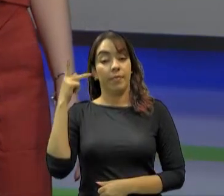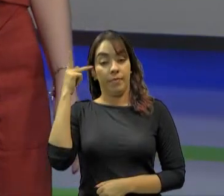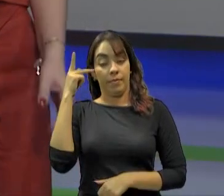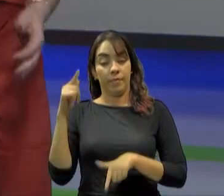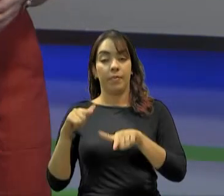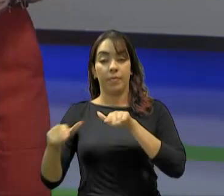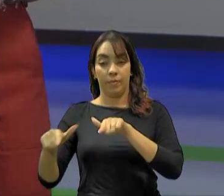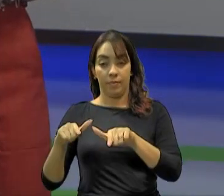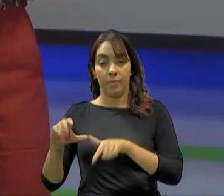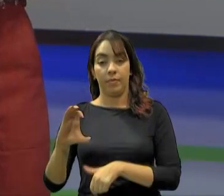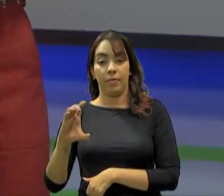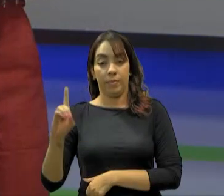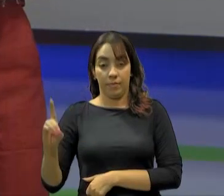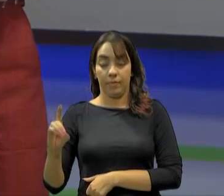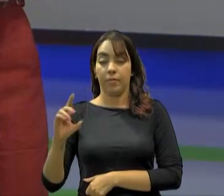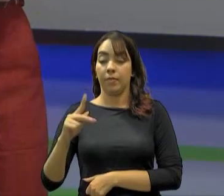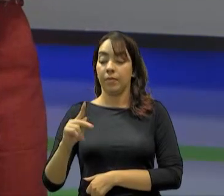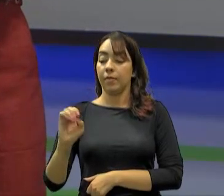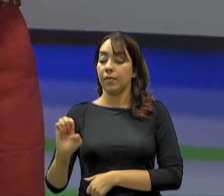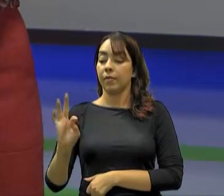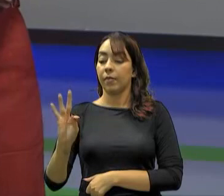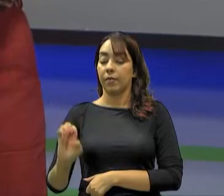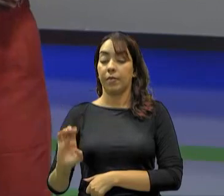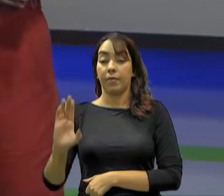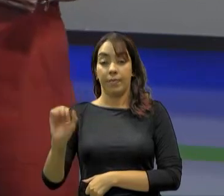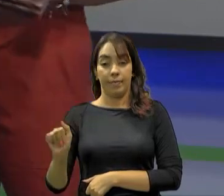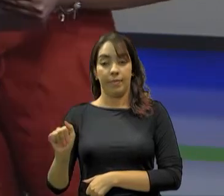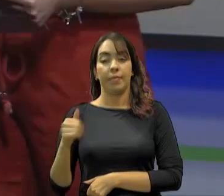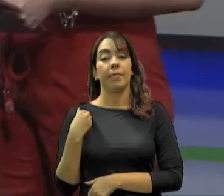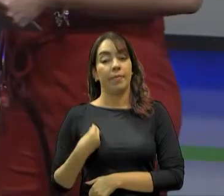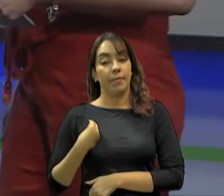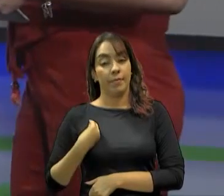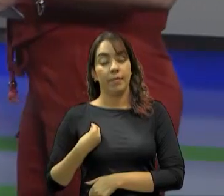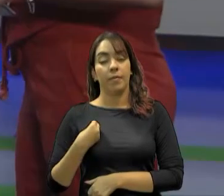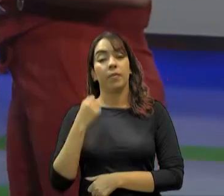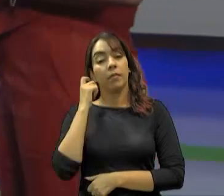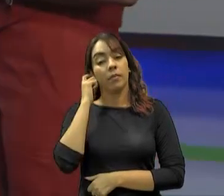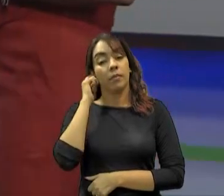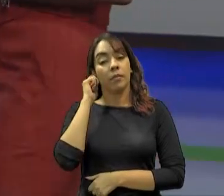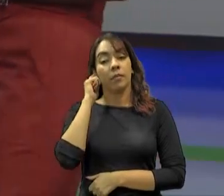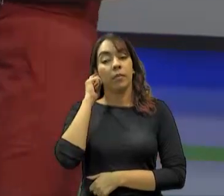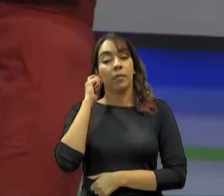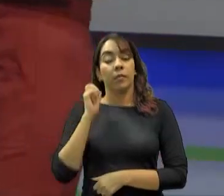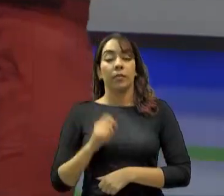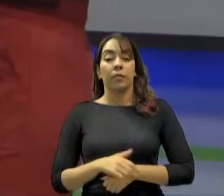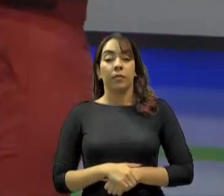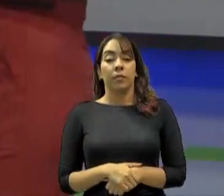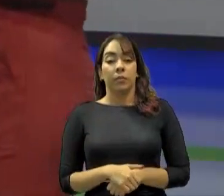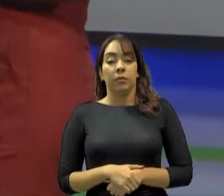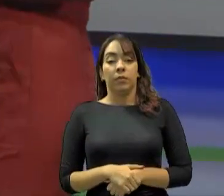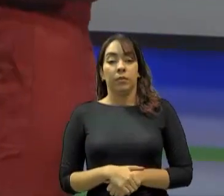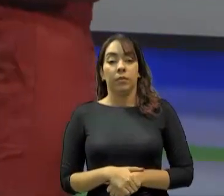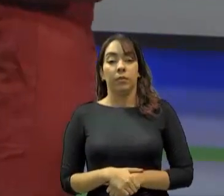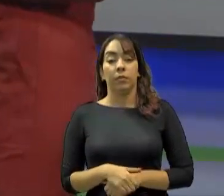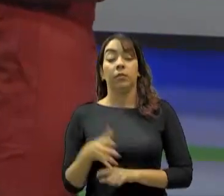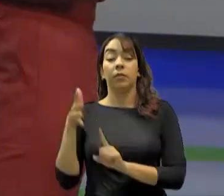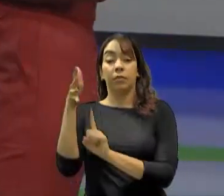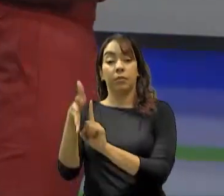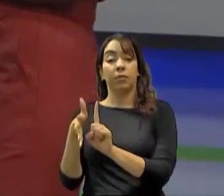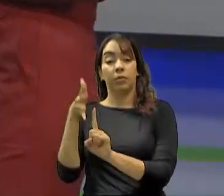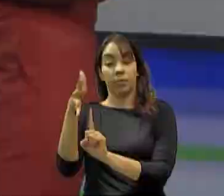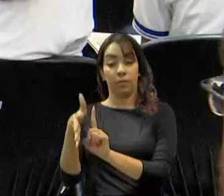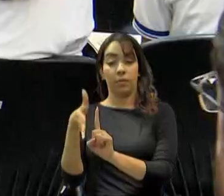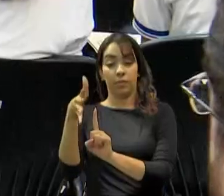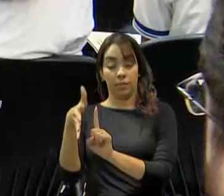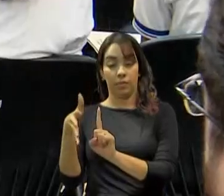da rede peteca Antônio de Oliveira Lima vamos ver a palestra do procurador do trabalho e